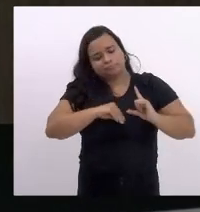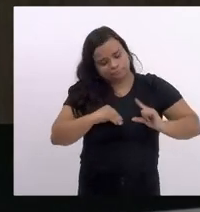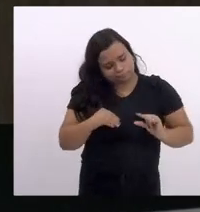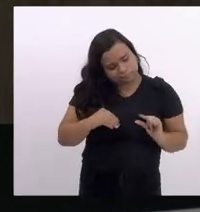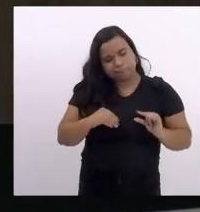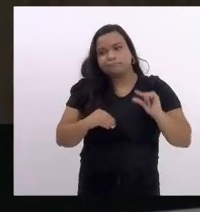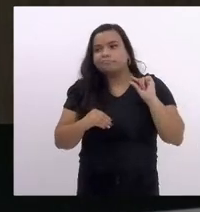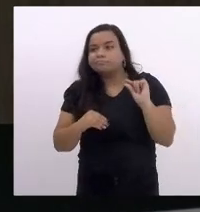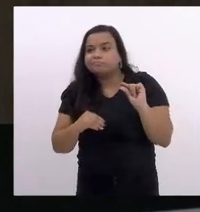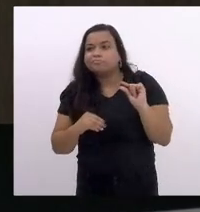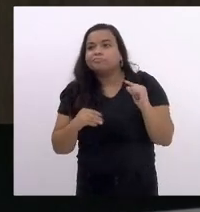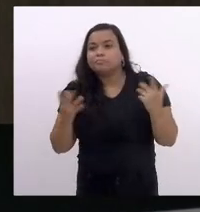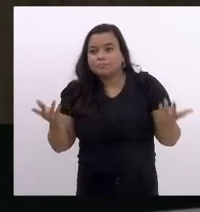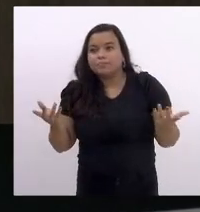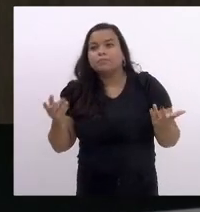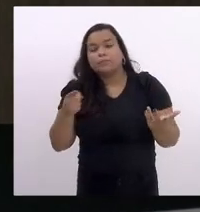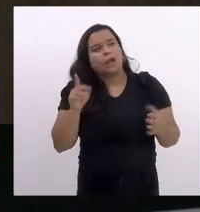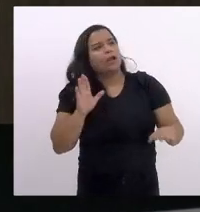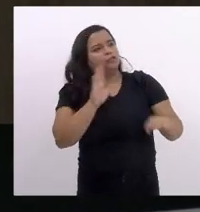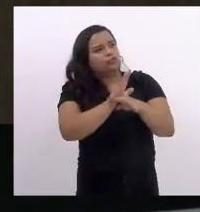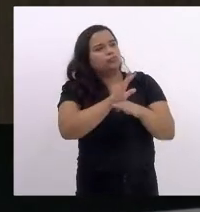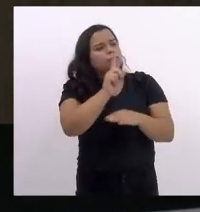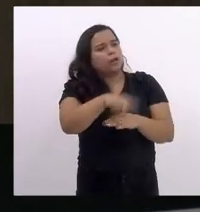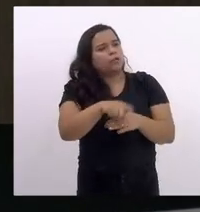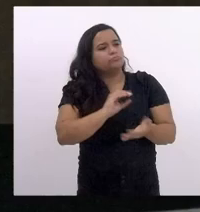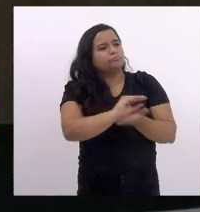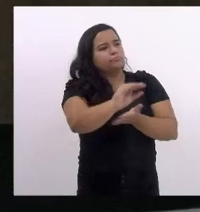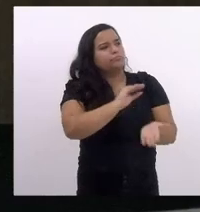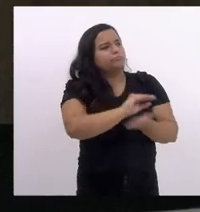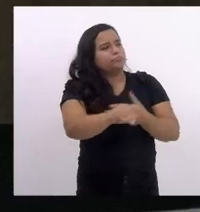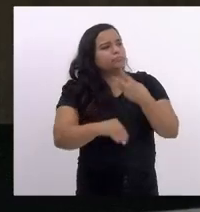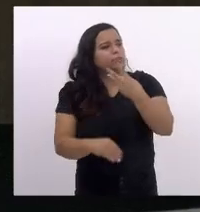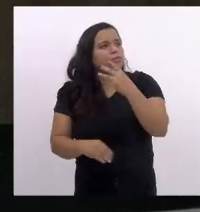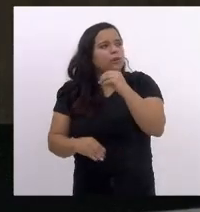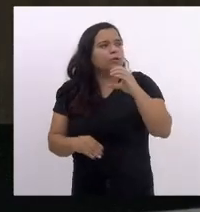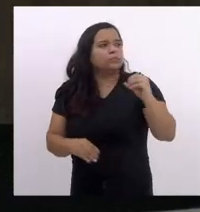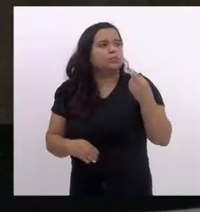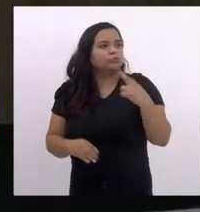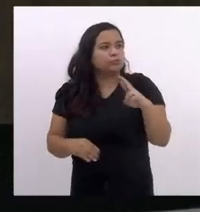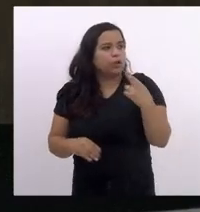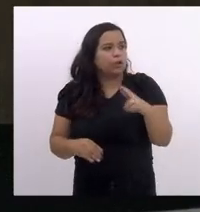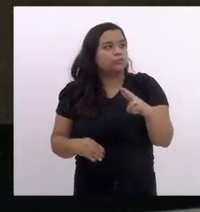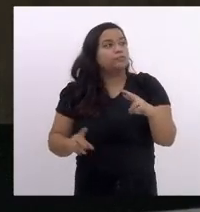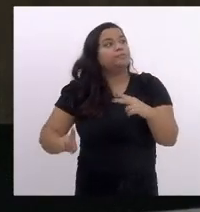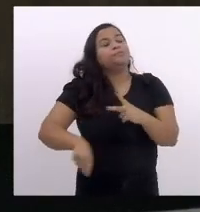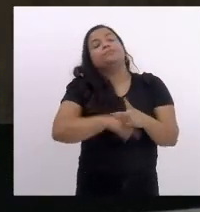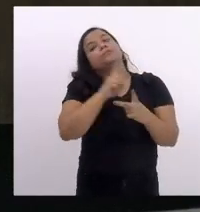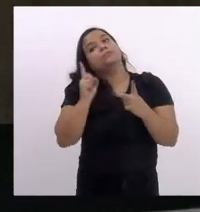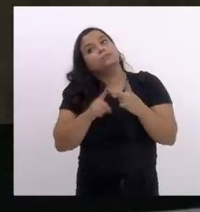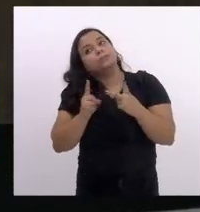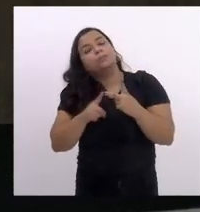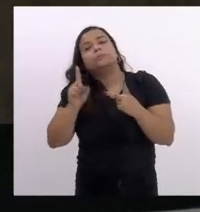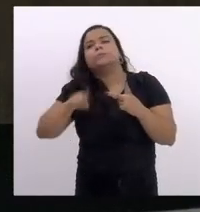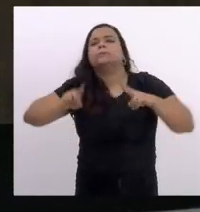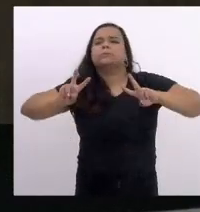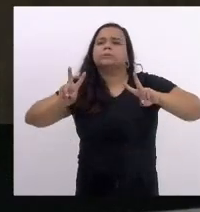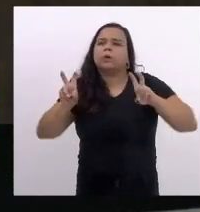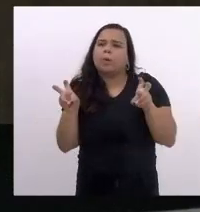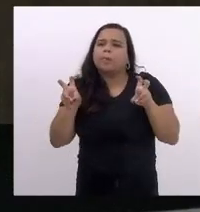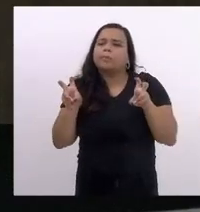miseráveis, que hoje essa ajuda está em R$ 300, e a segunda vertente era em relação